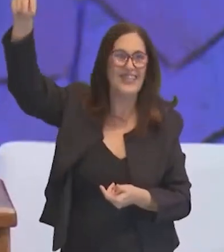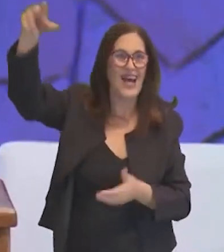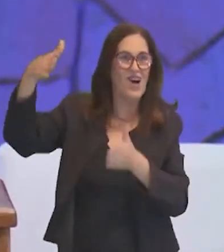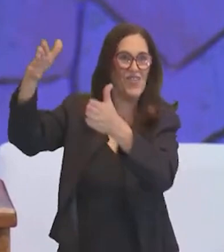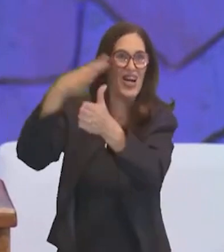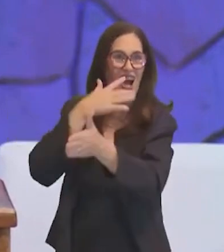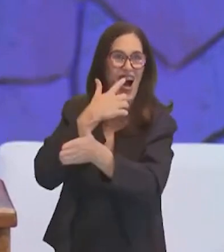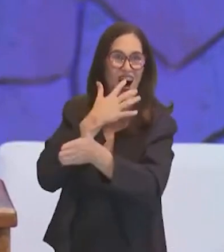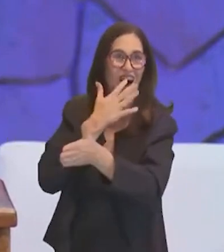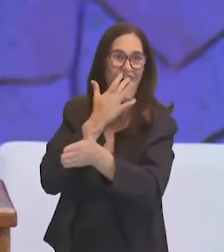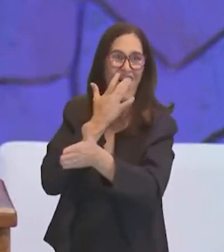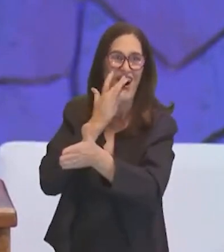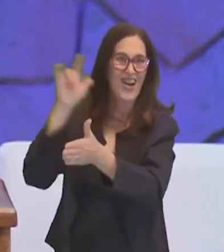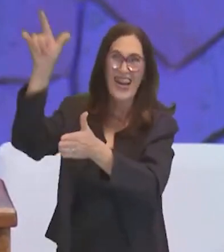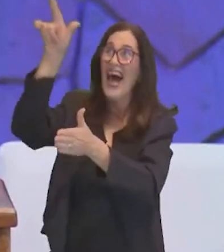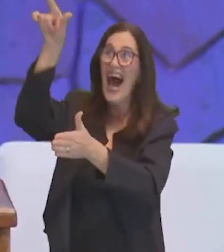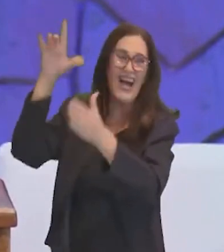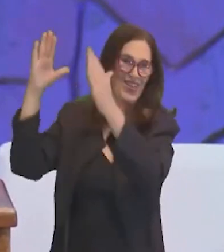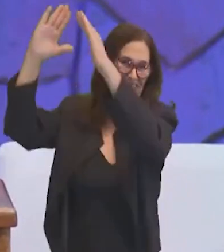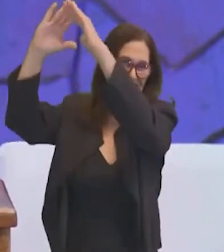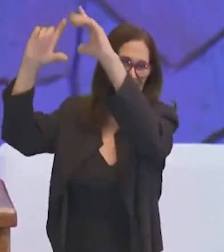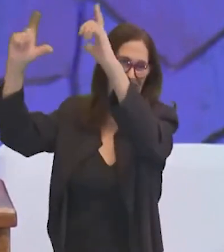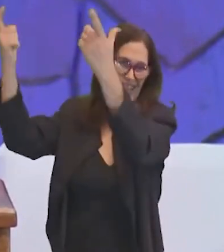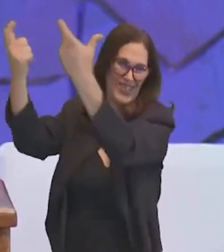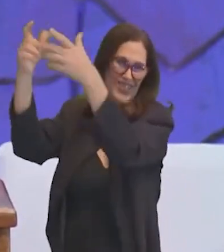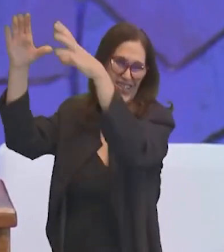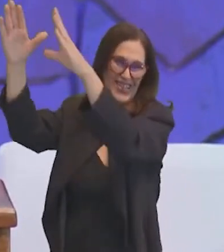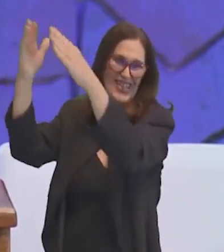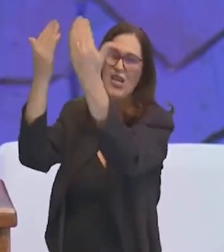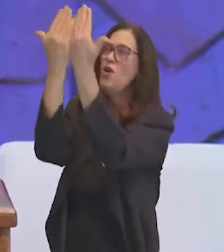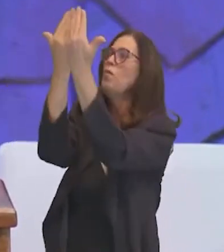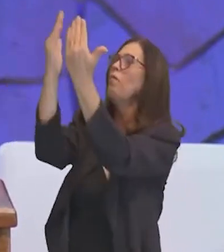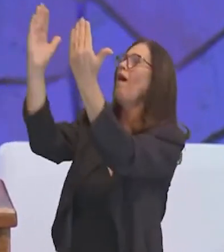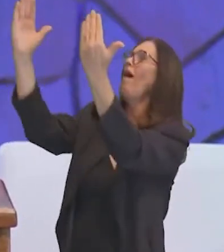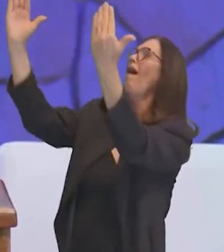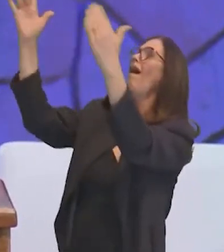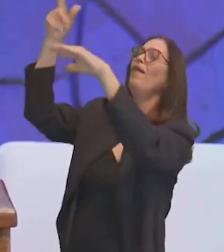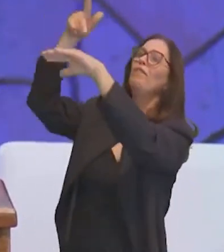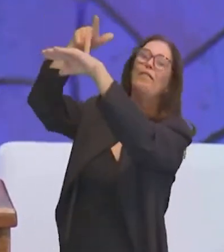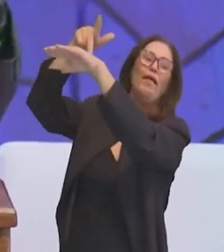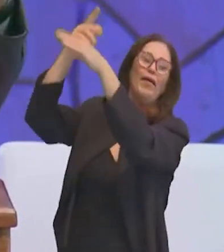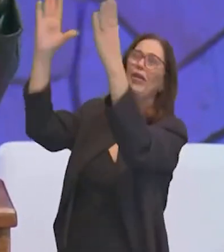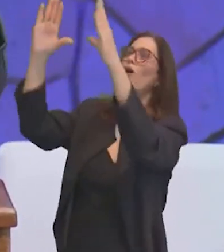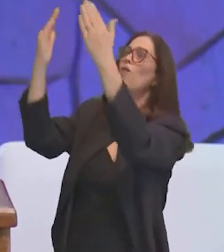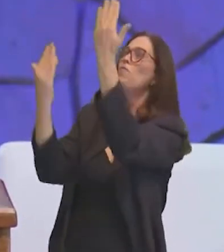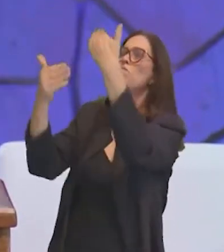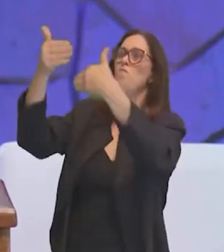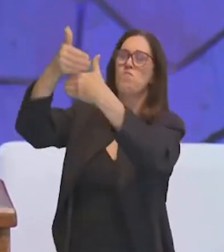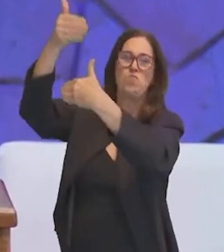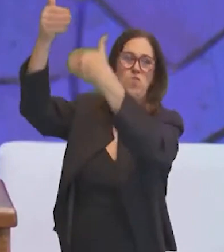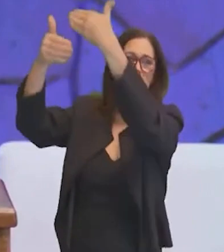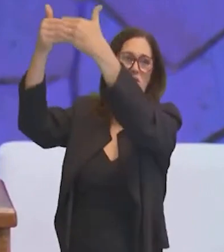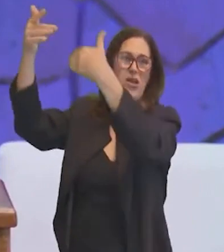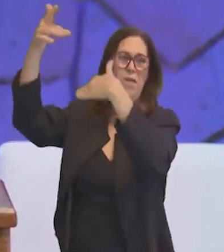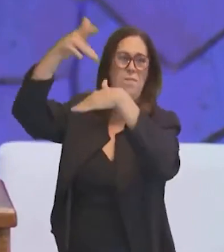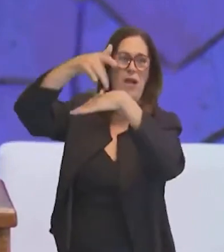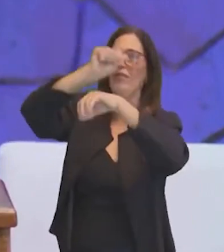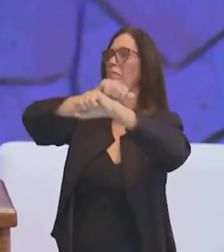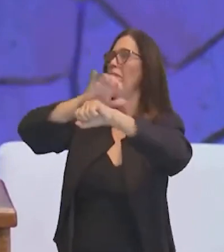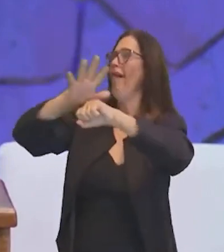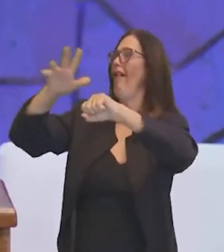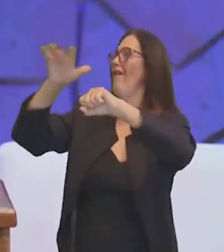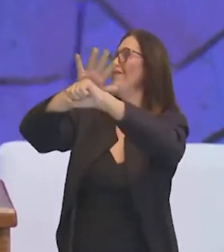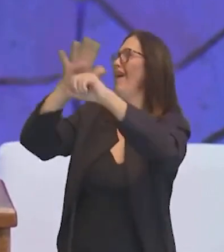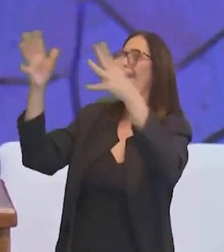ouro, que lá teremos um portão de pérolas, um muro com pedras